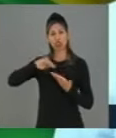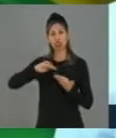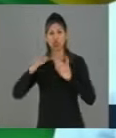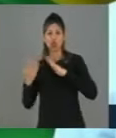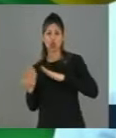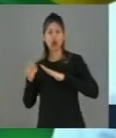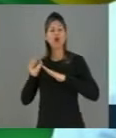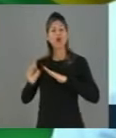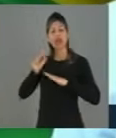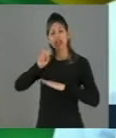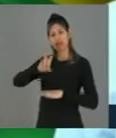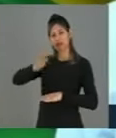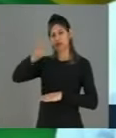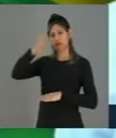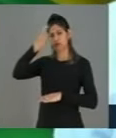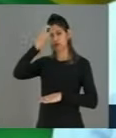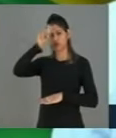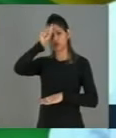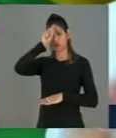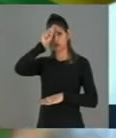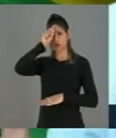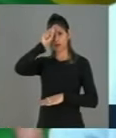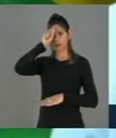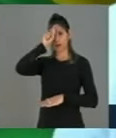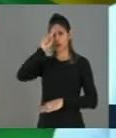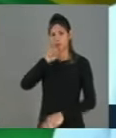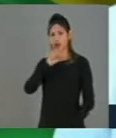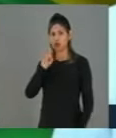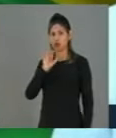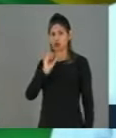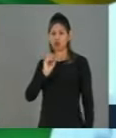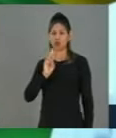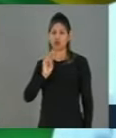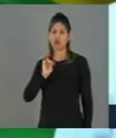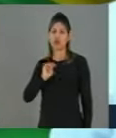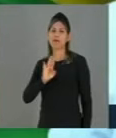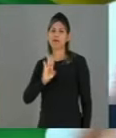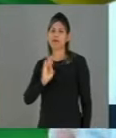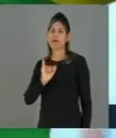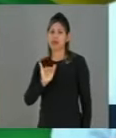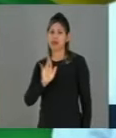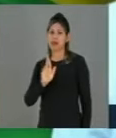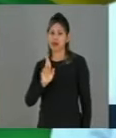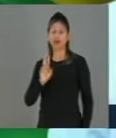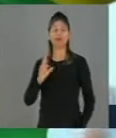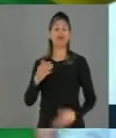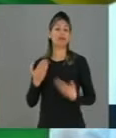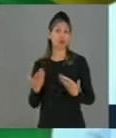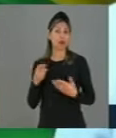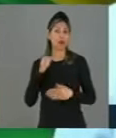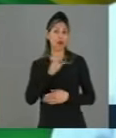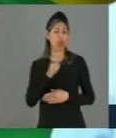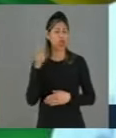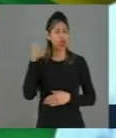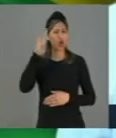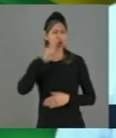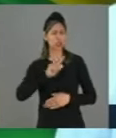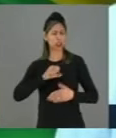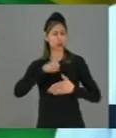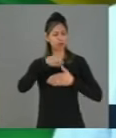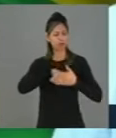dos Palmares. Ele garantiu com outros guerreiros a ascensão e manutenção